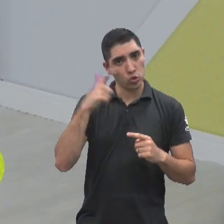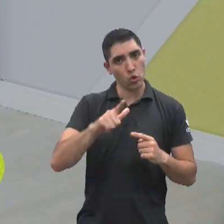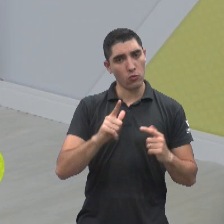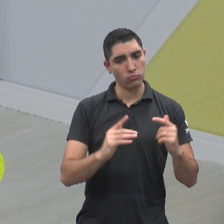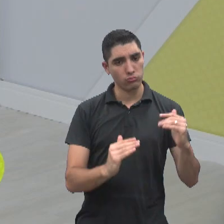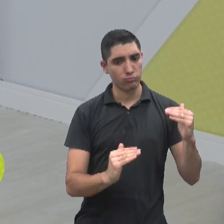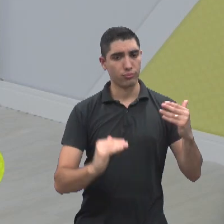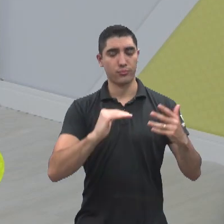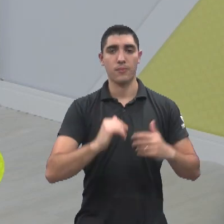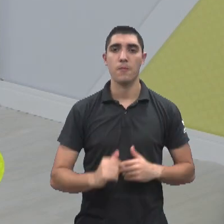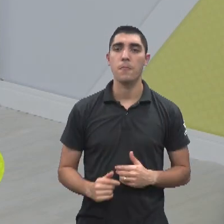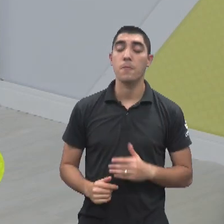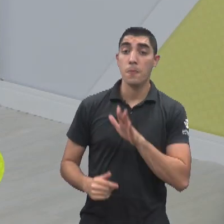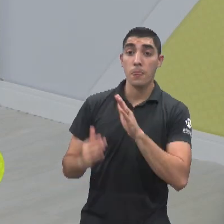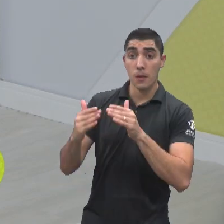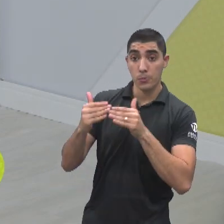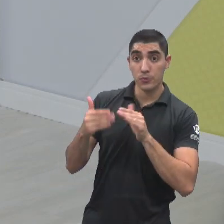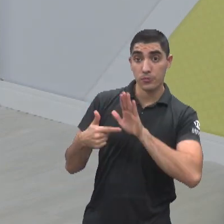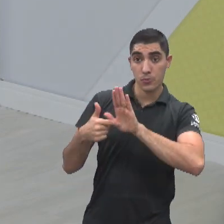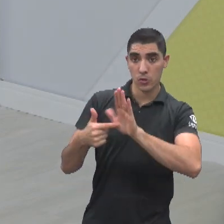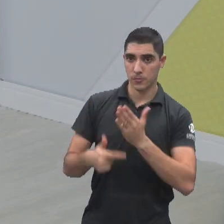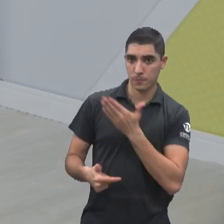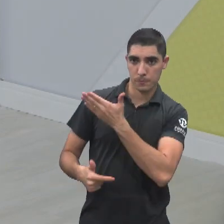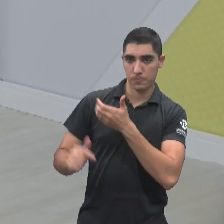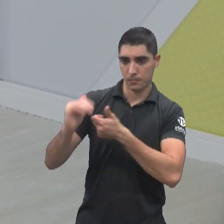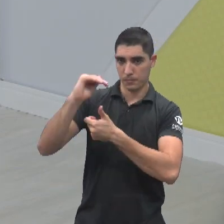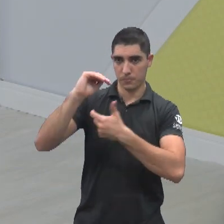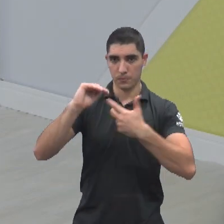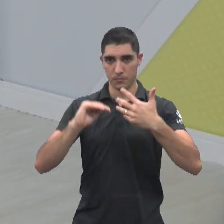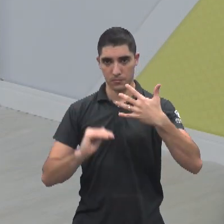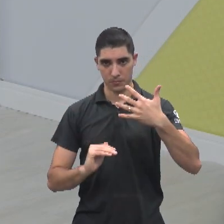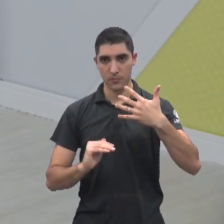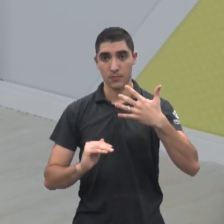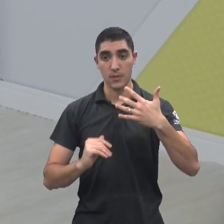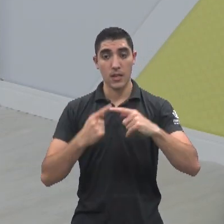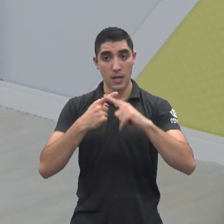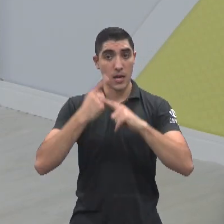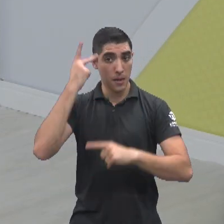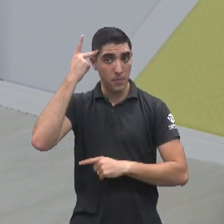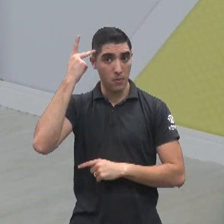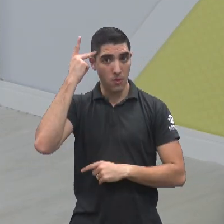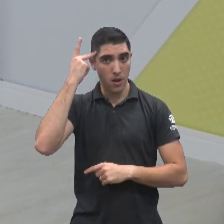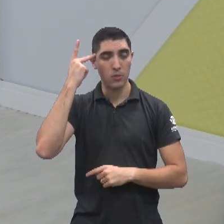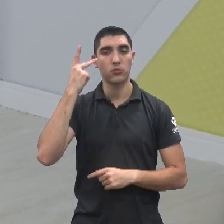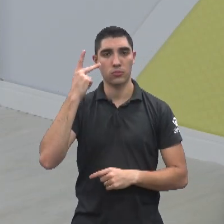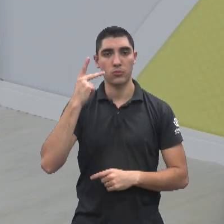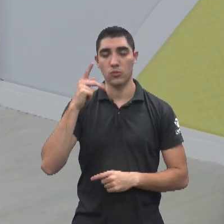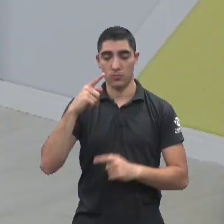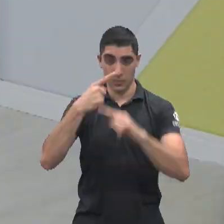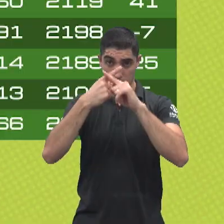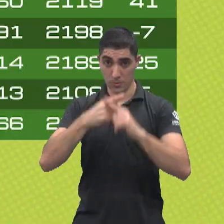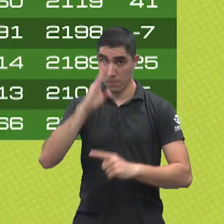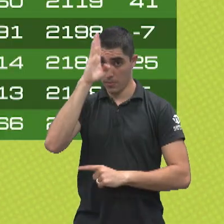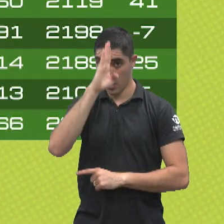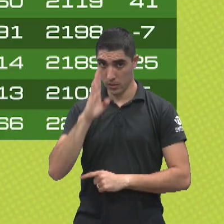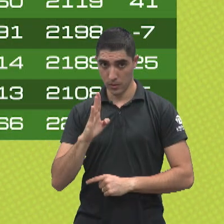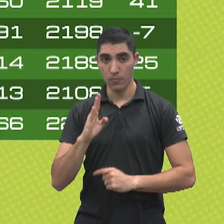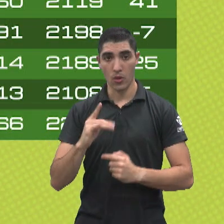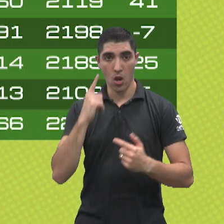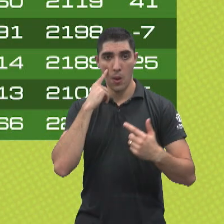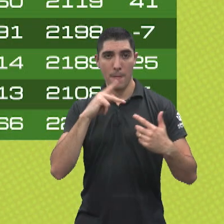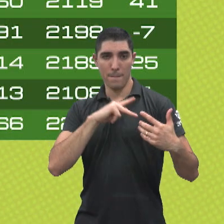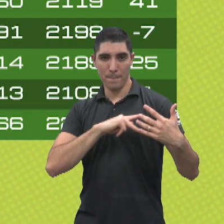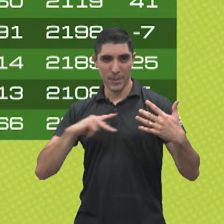Matheus não, Piteco, coloca pra gente aqui, por gentileza, a classificação do NBB, só pra gente ver aqui, ó. Pinheiros pulou uma posição, foi para o